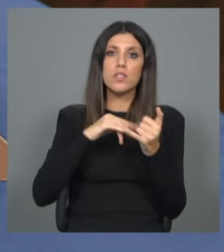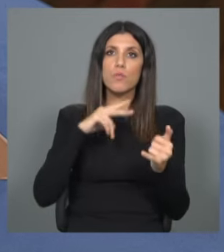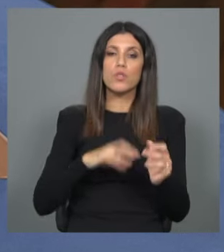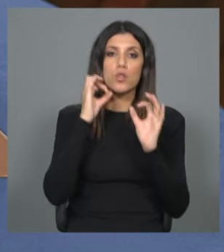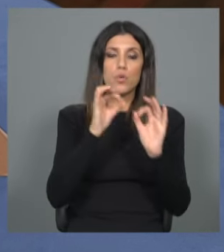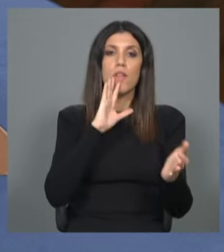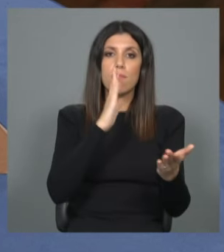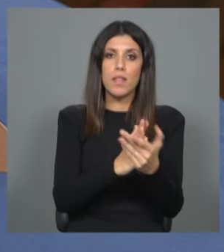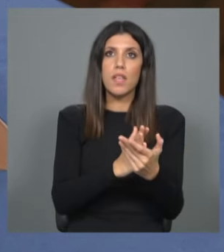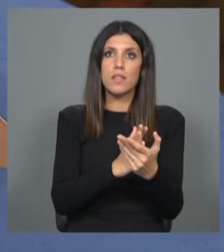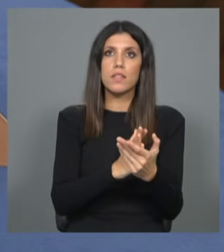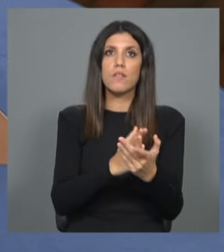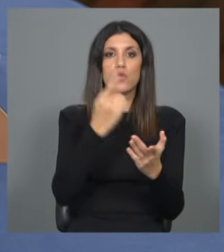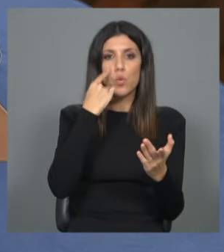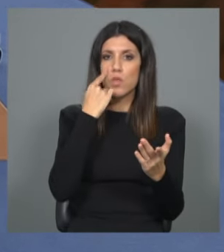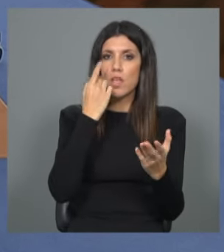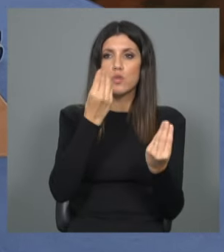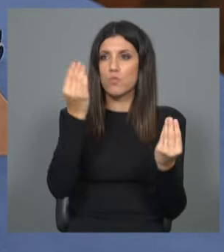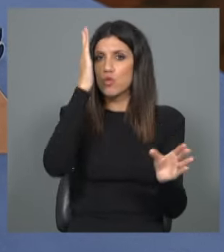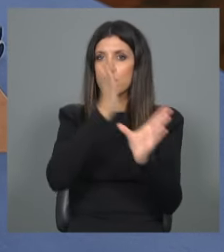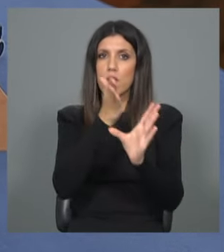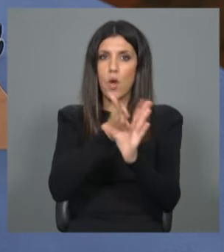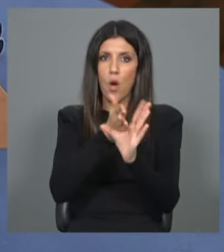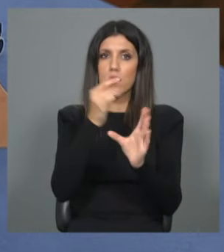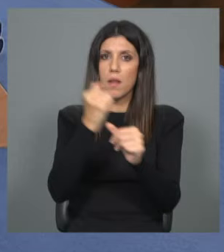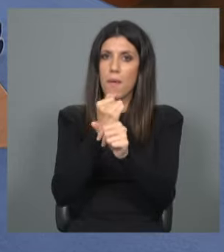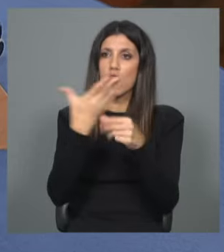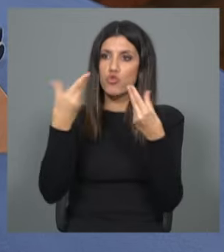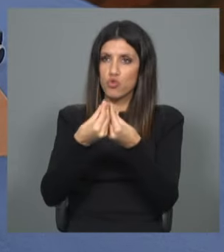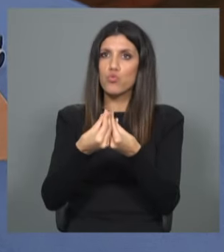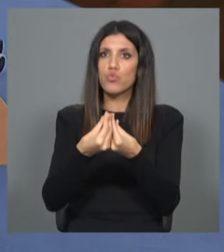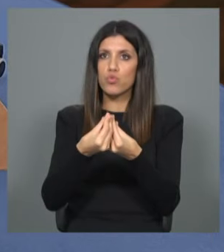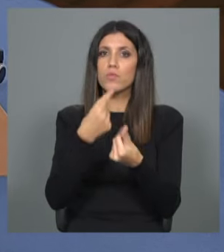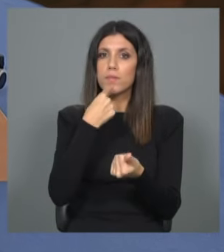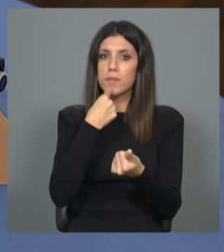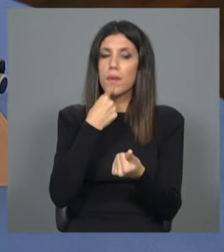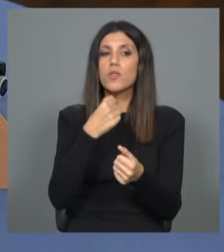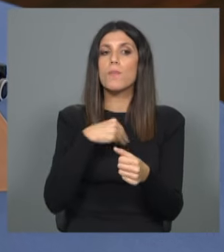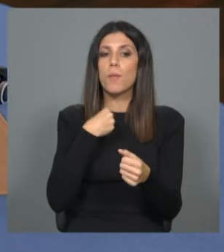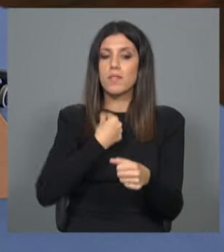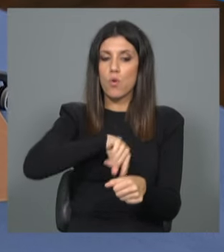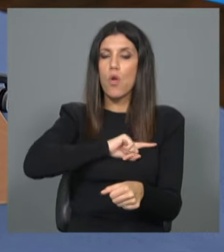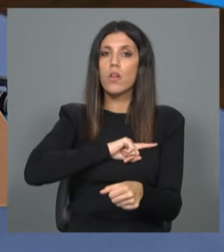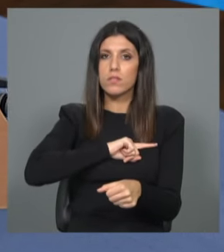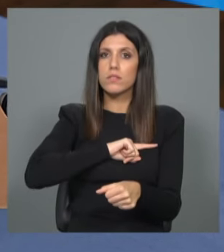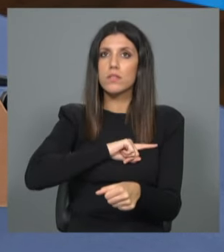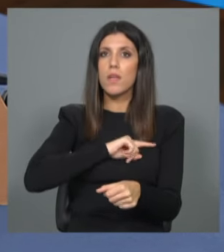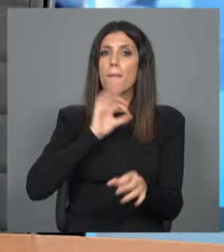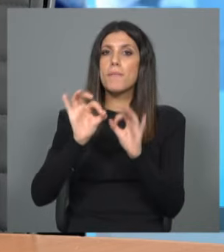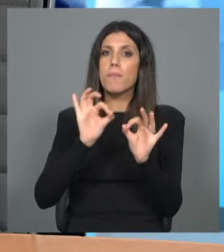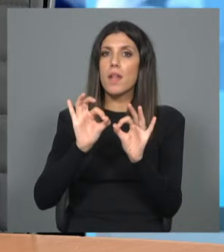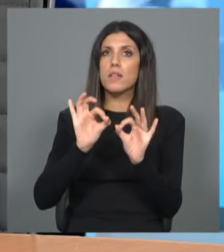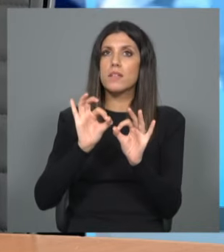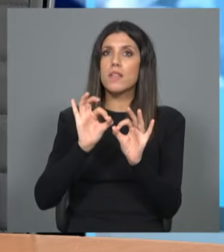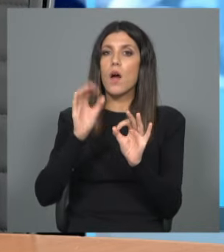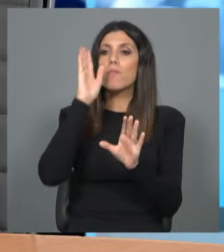Paliativos trabalho com psicólogos e percebemos, e é uma preocupação nossa, que preparação terão